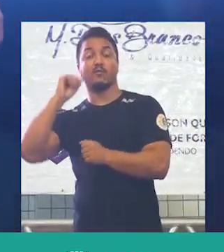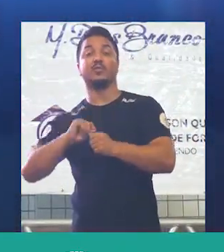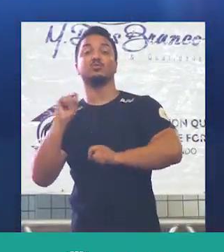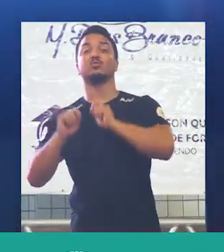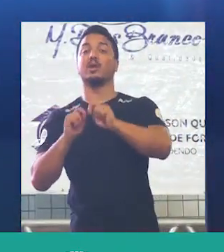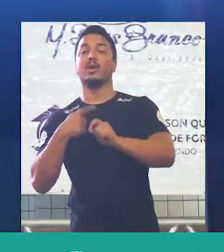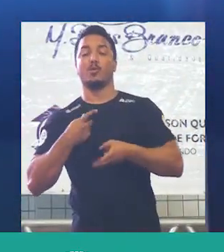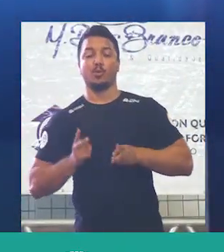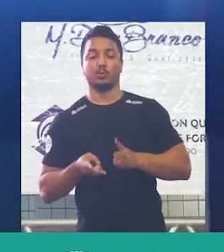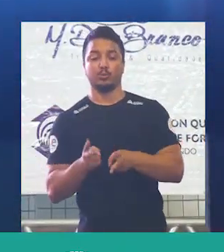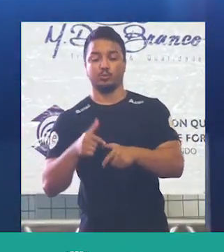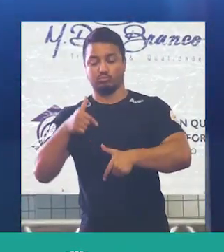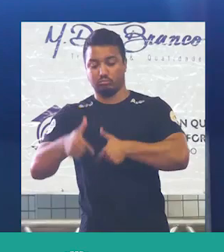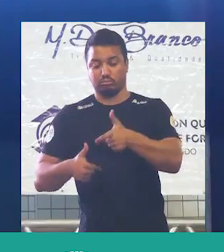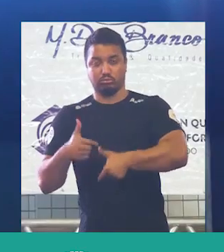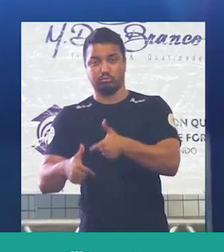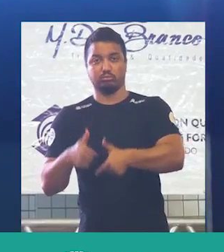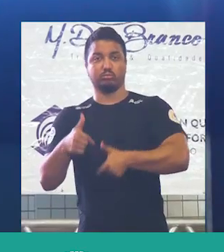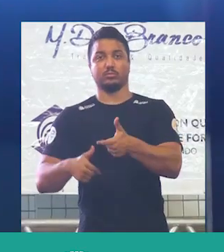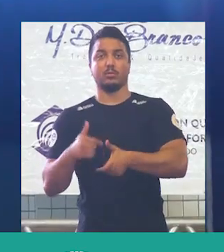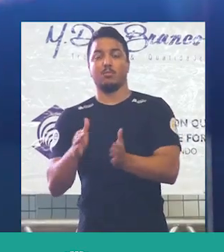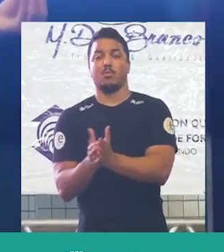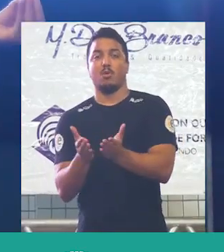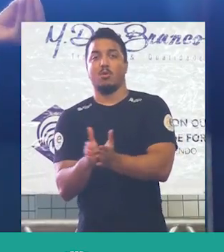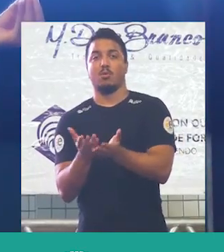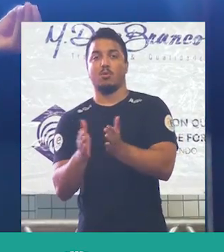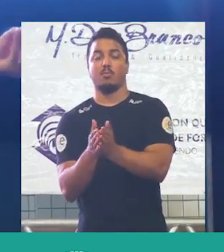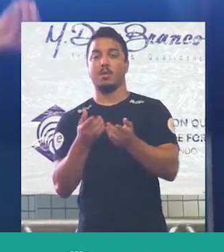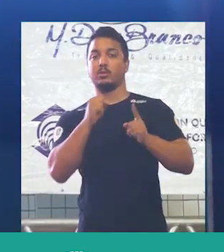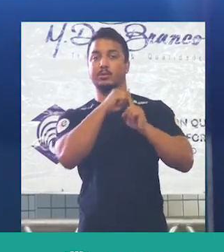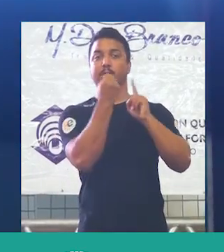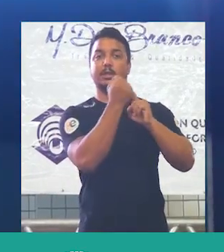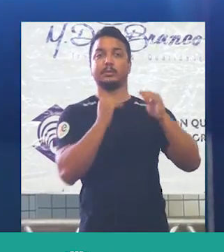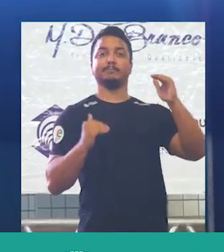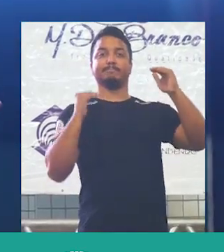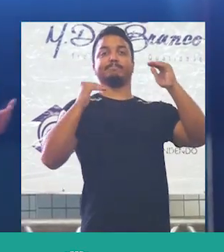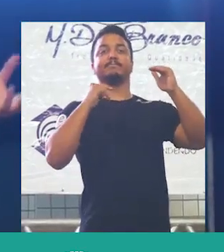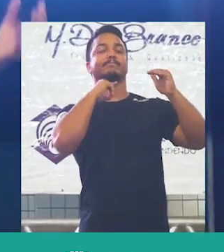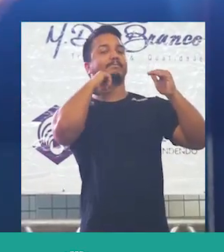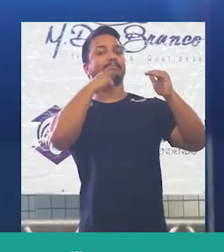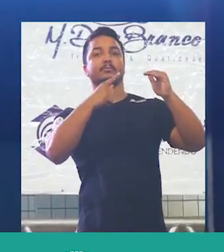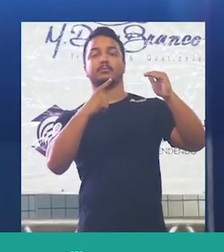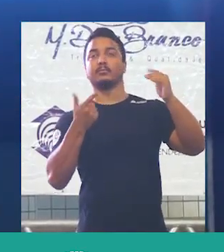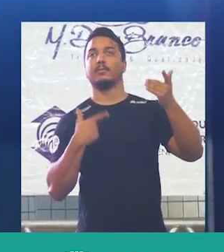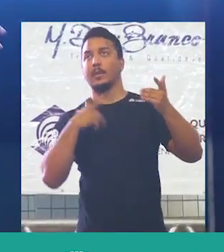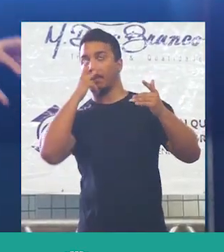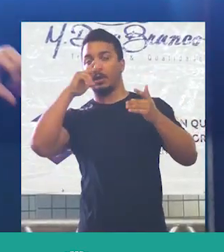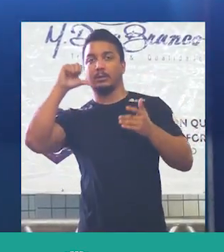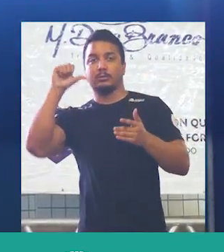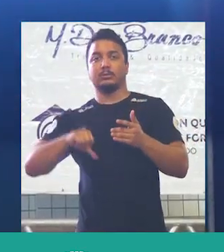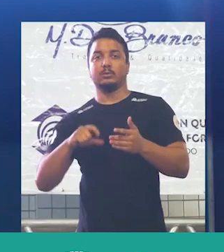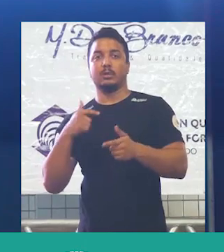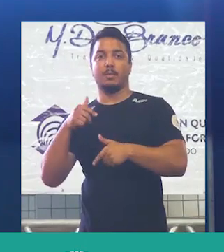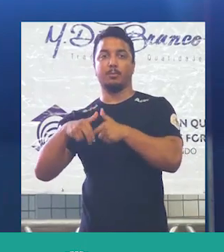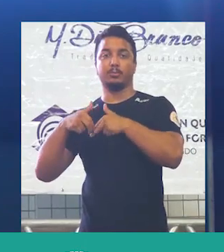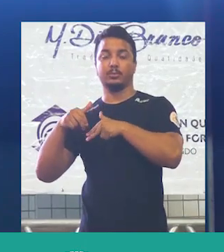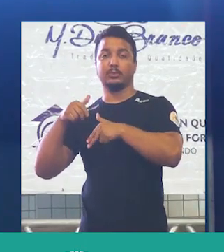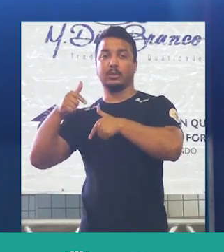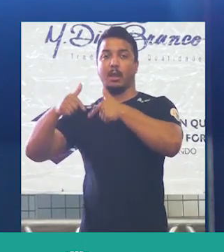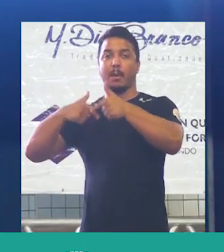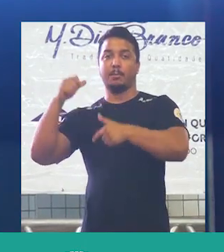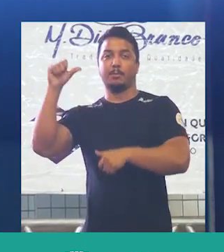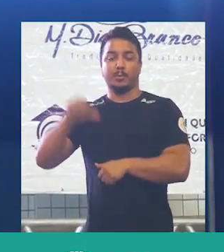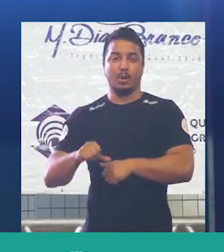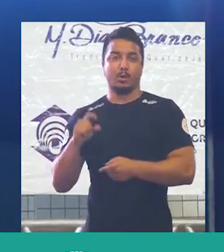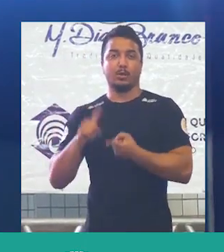eles continuaram sem as condições de cidadania e por isso piores condições de trabalho e